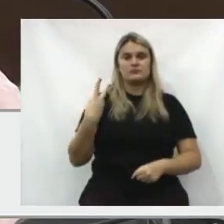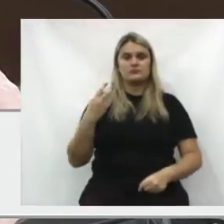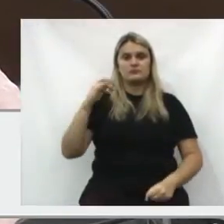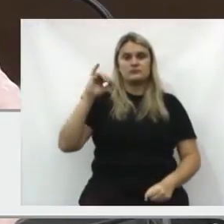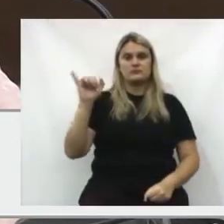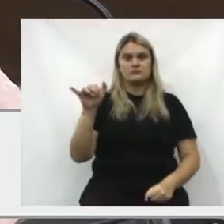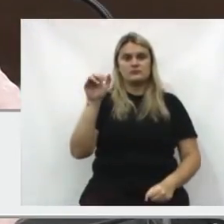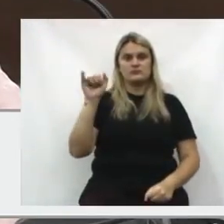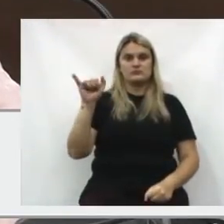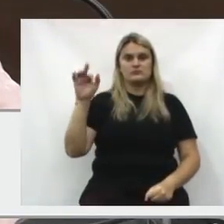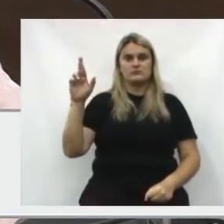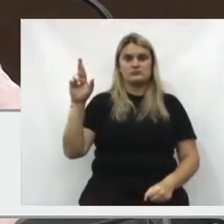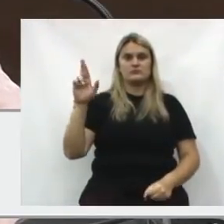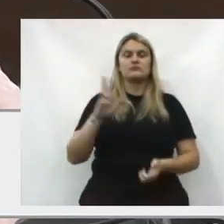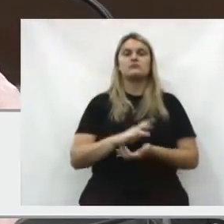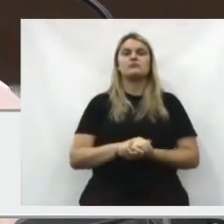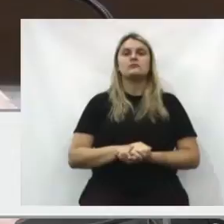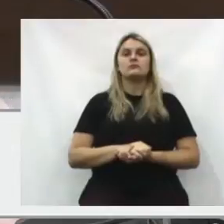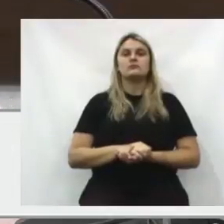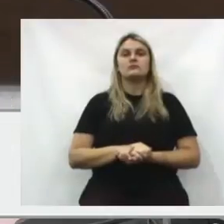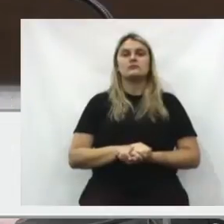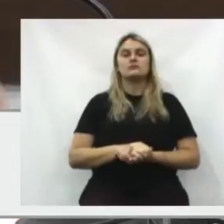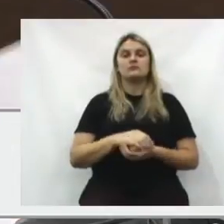41/2017, do vereador Jair Brunhago.